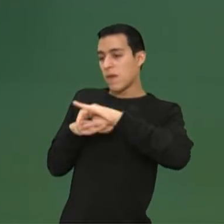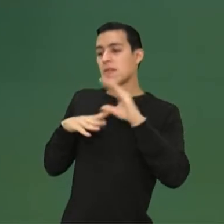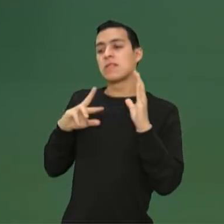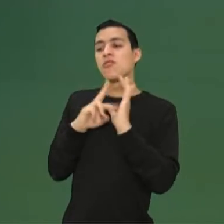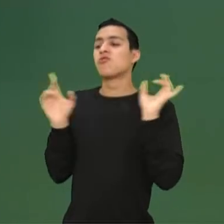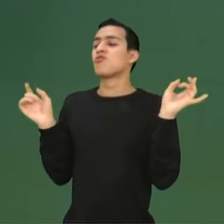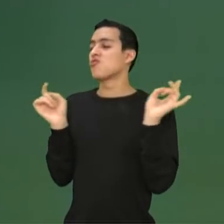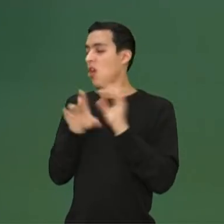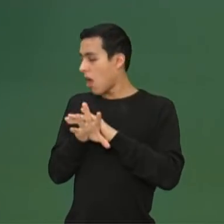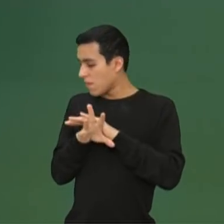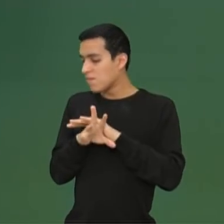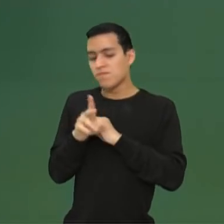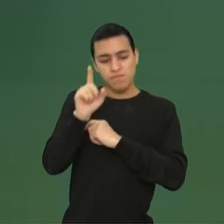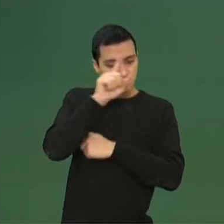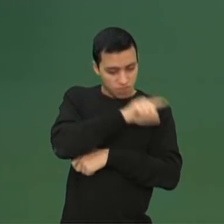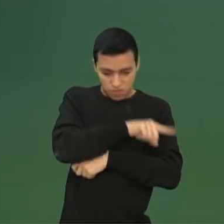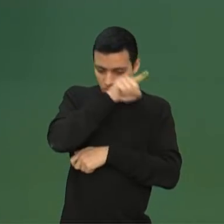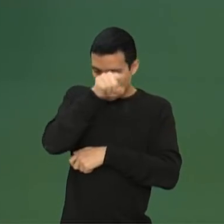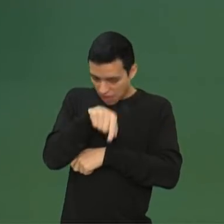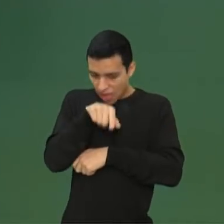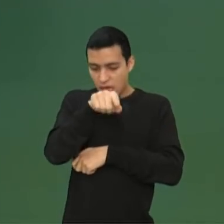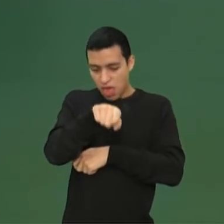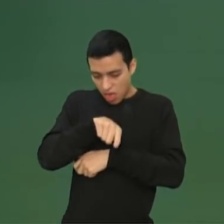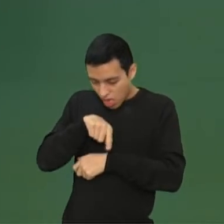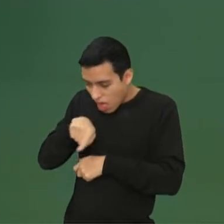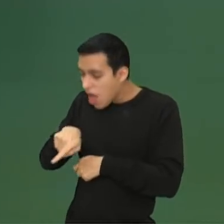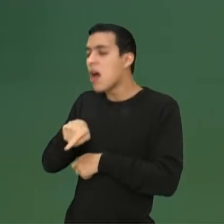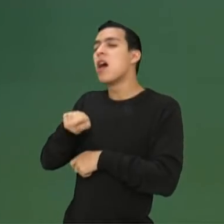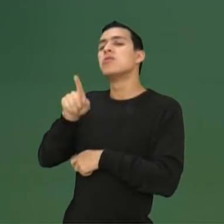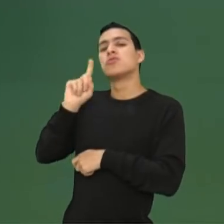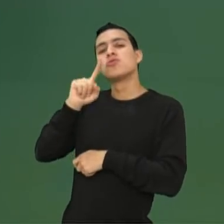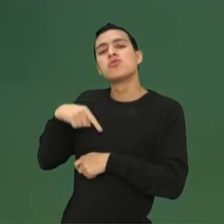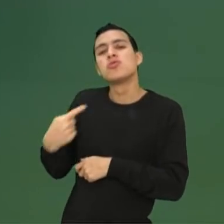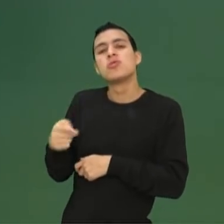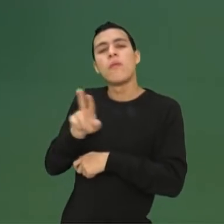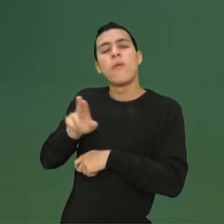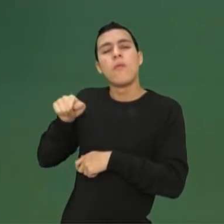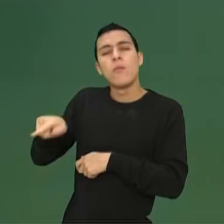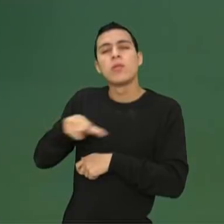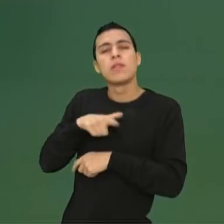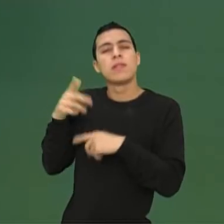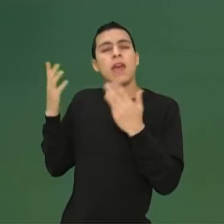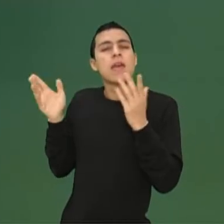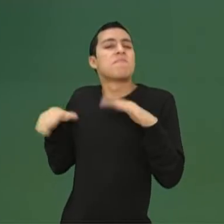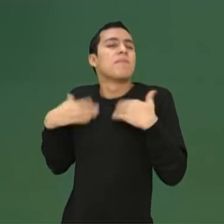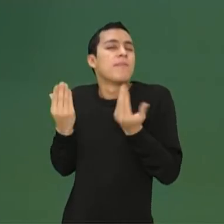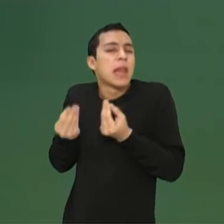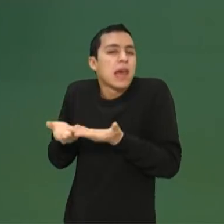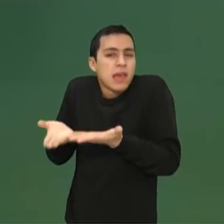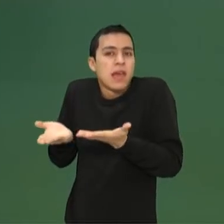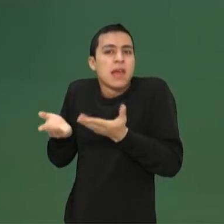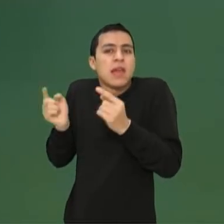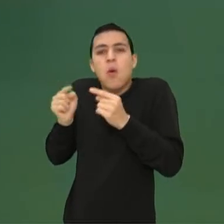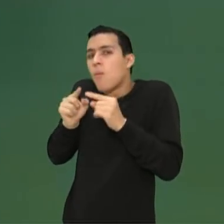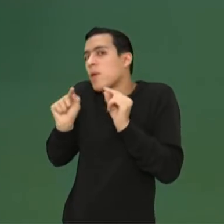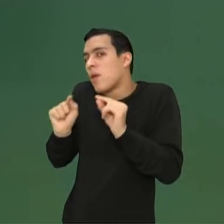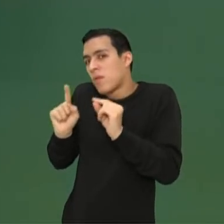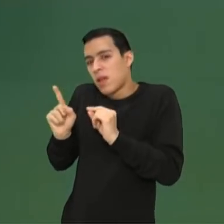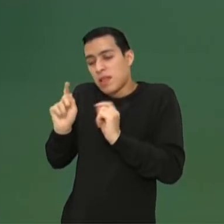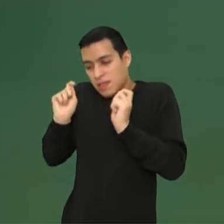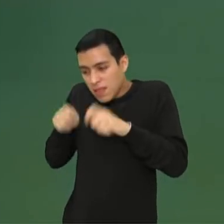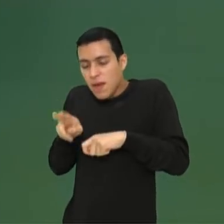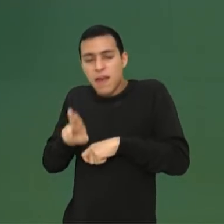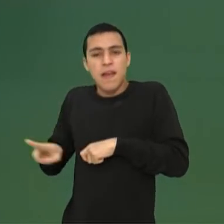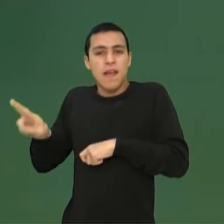aquele material que eu uso no meu cotidiano, que ele tem uma funcionalidade, serve para alguma coisa. Então pensem